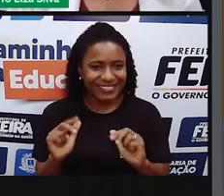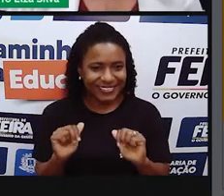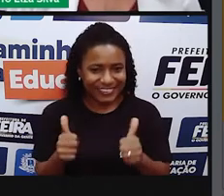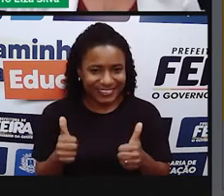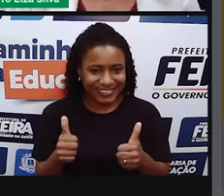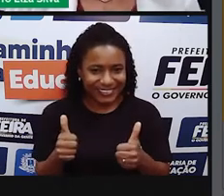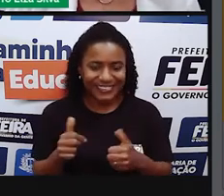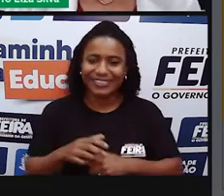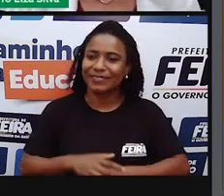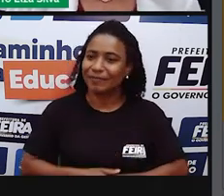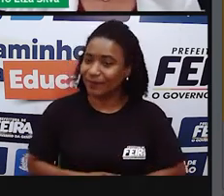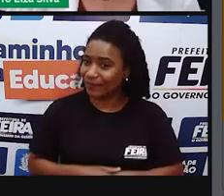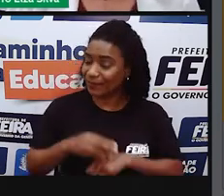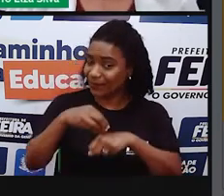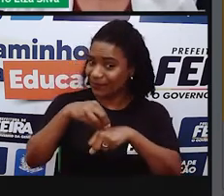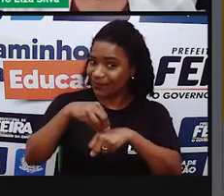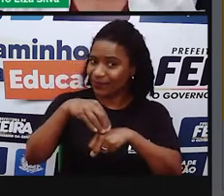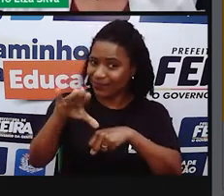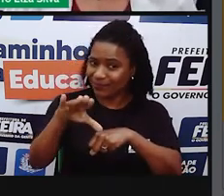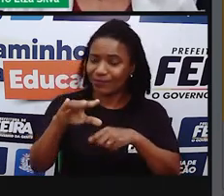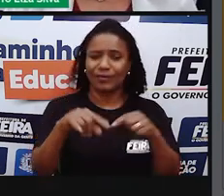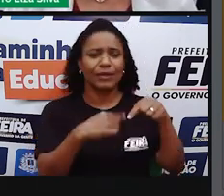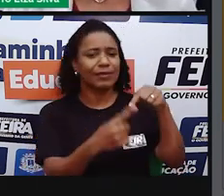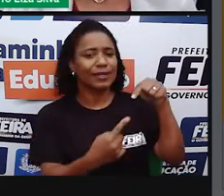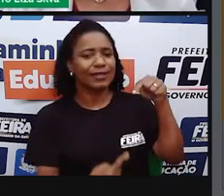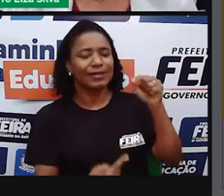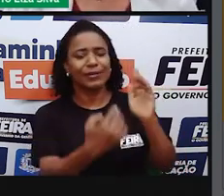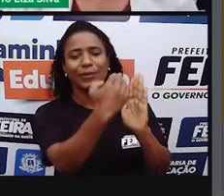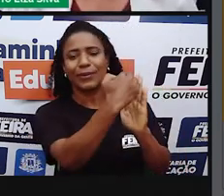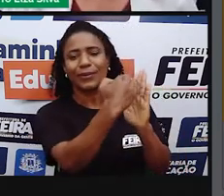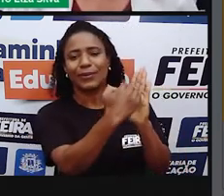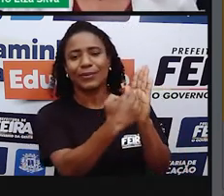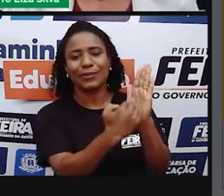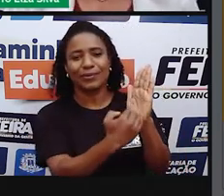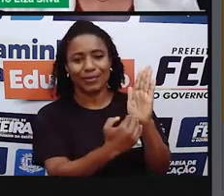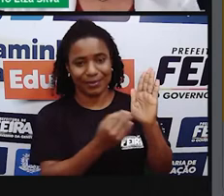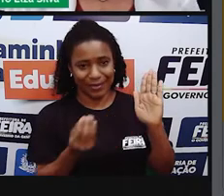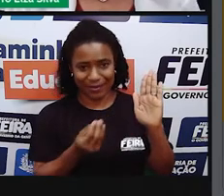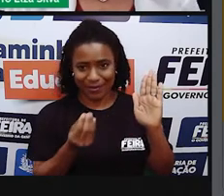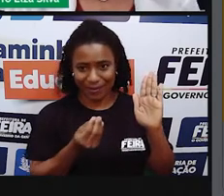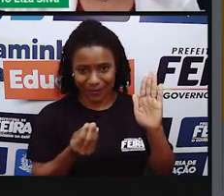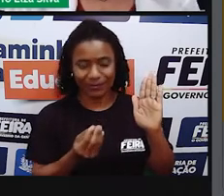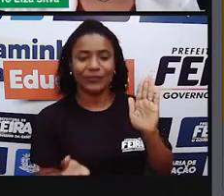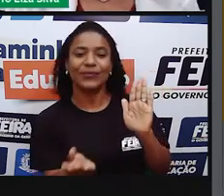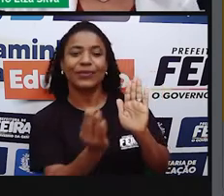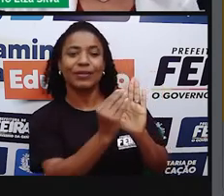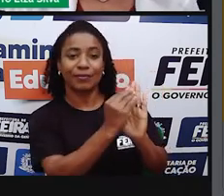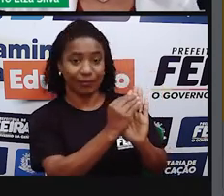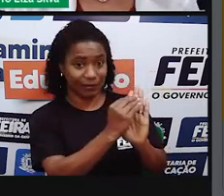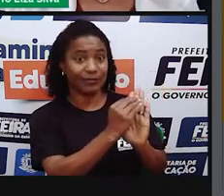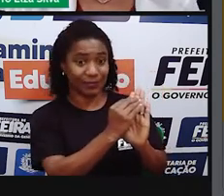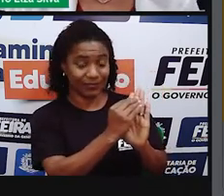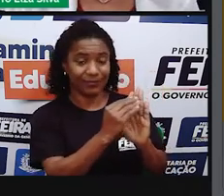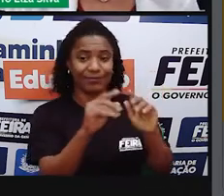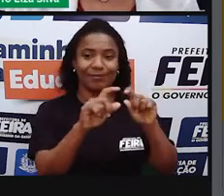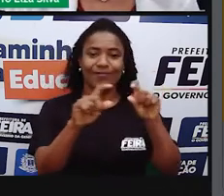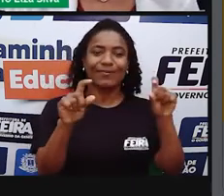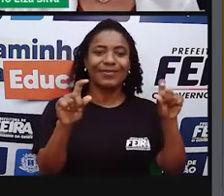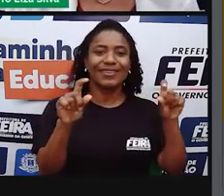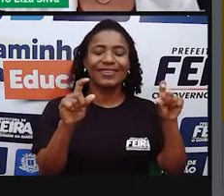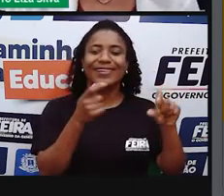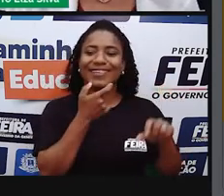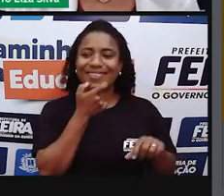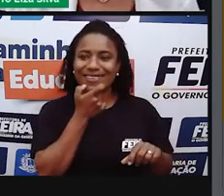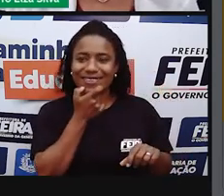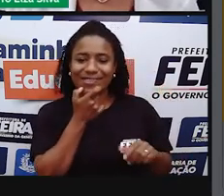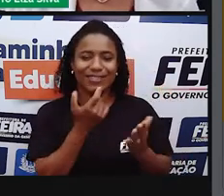Segue aí uma dica para você organizar o seu caderno. Coloque no seu caderno o cabeçalho em inglês.